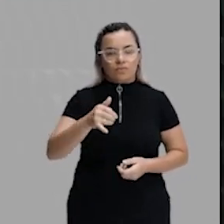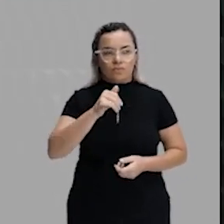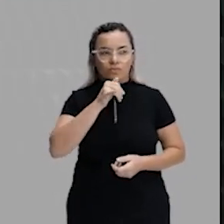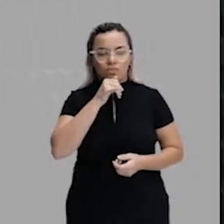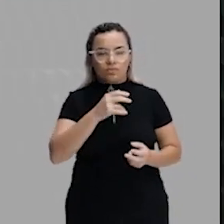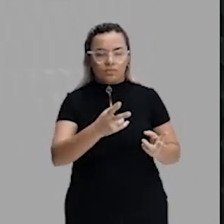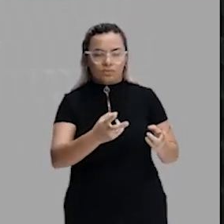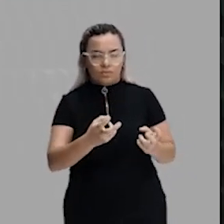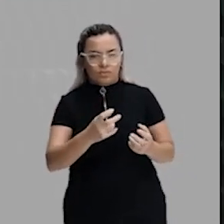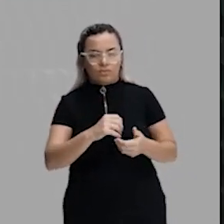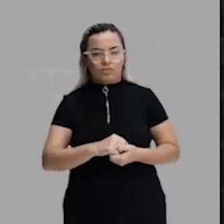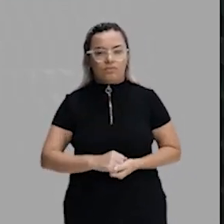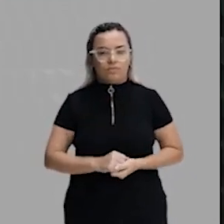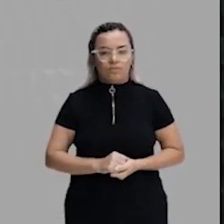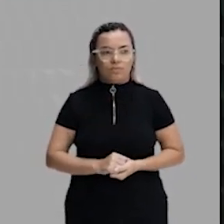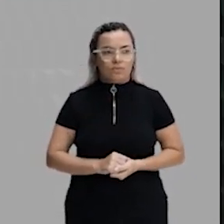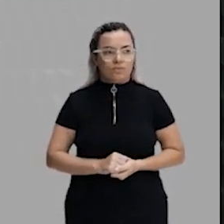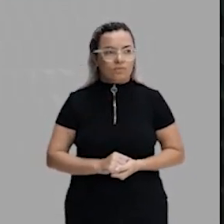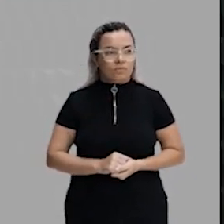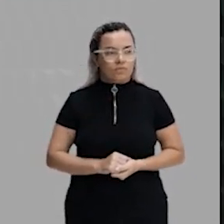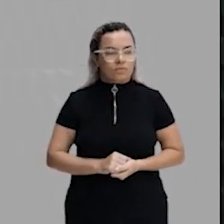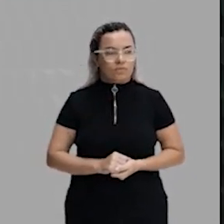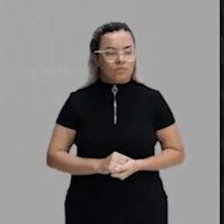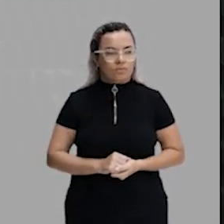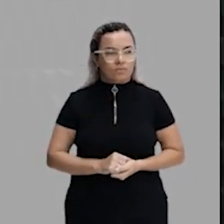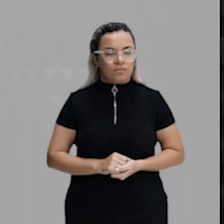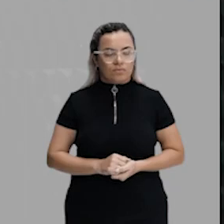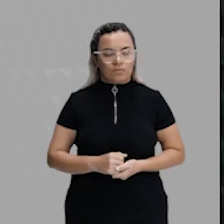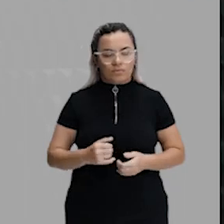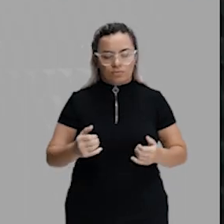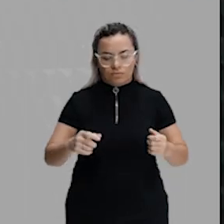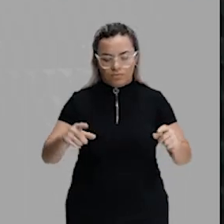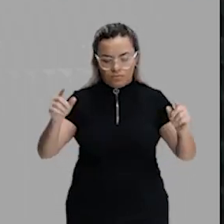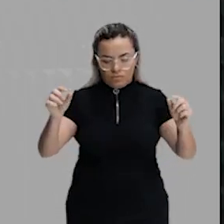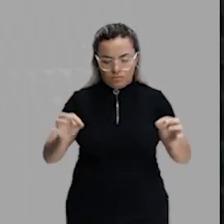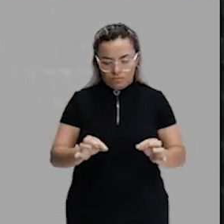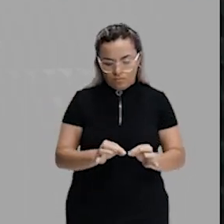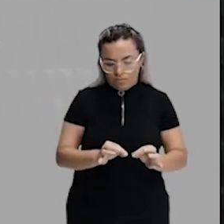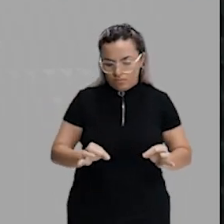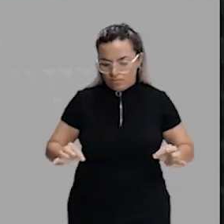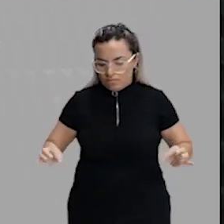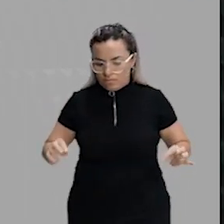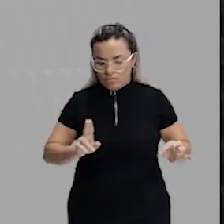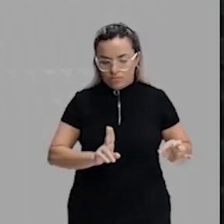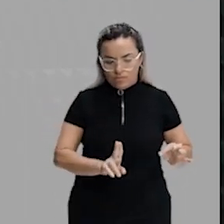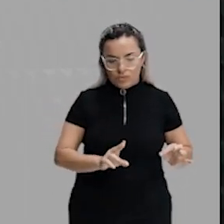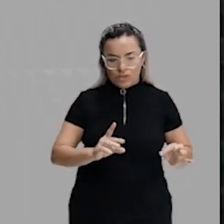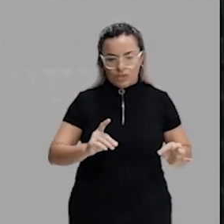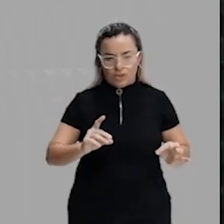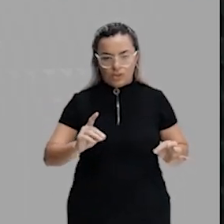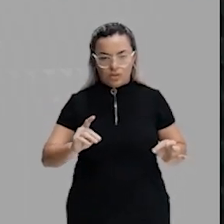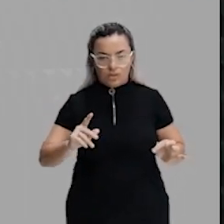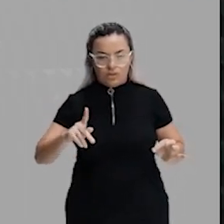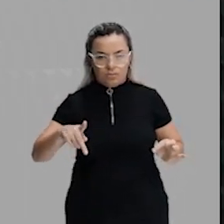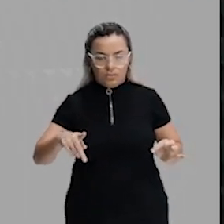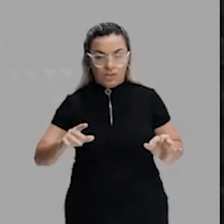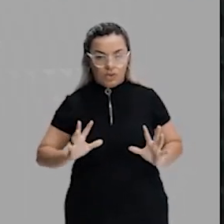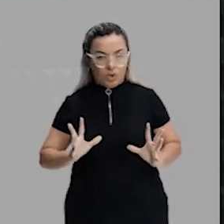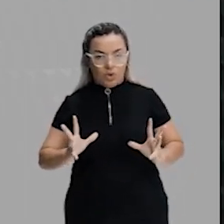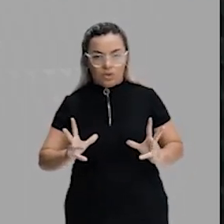aqui vai ser o seguinte, é que essa DDP total, que é a DDPU, ela vai